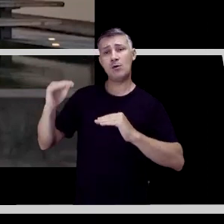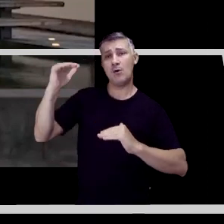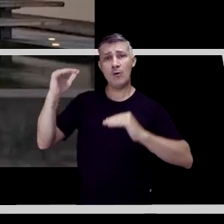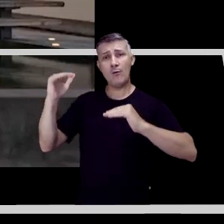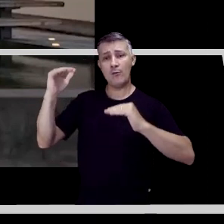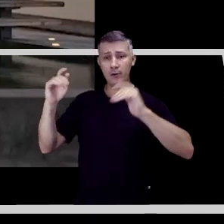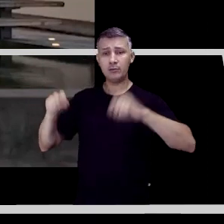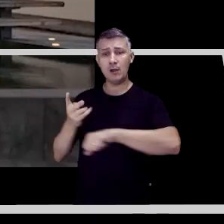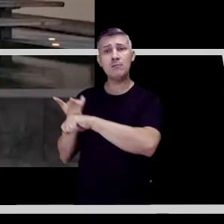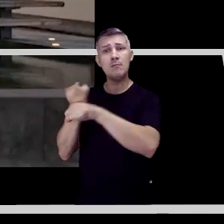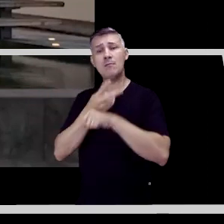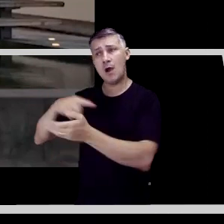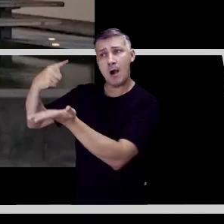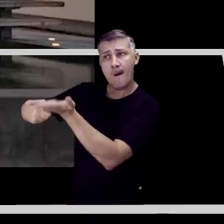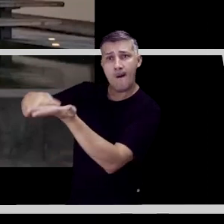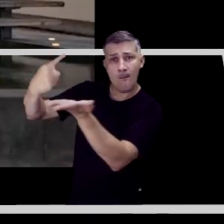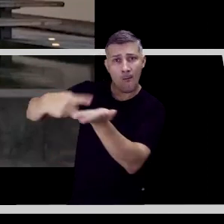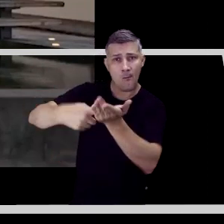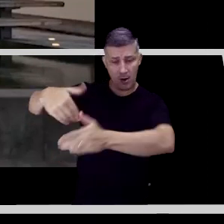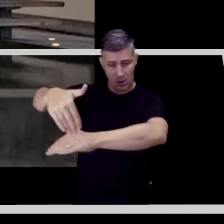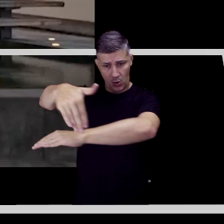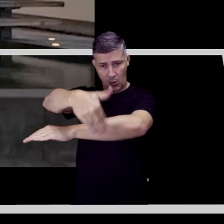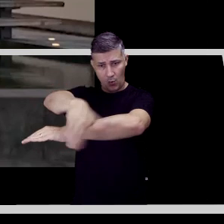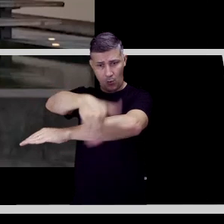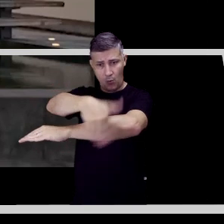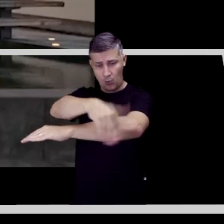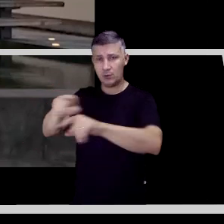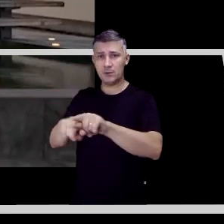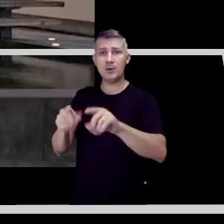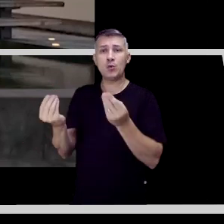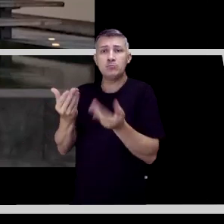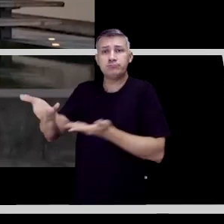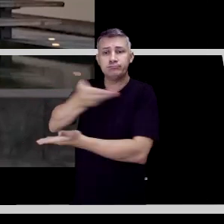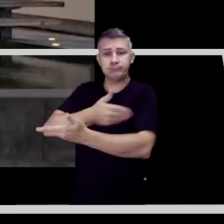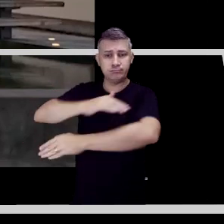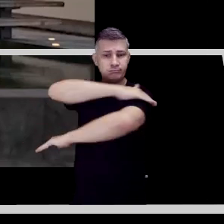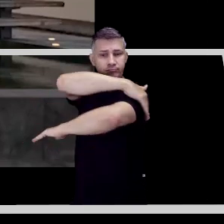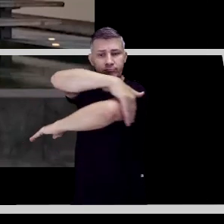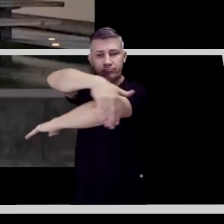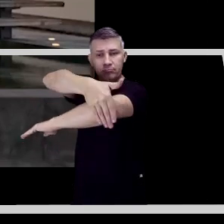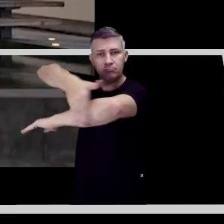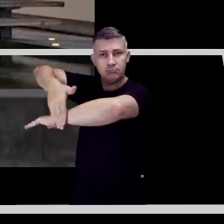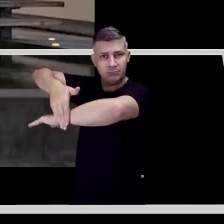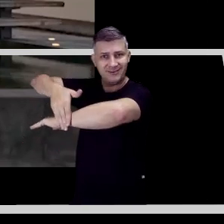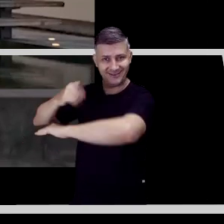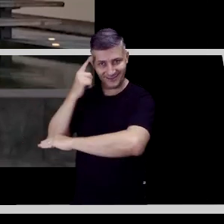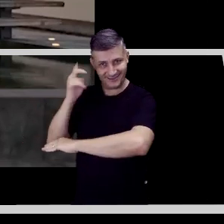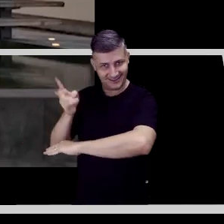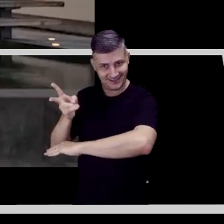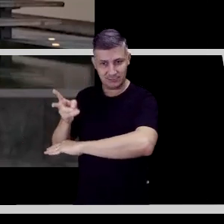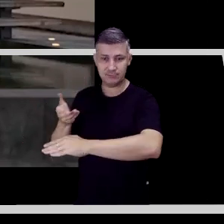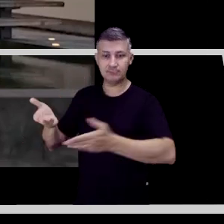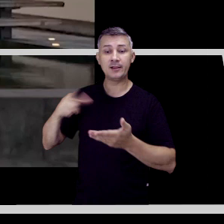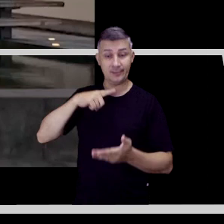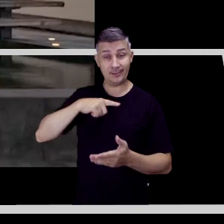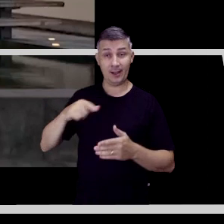altura. Então, buscar esses alinhamentos com a rua, especificamente como interagir com essa esquina em que ele está, sempre